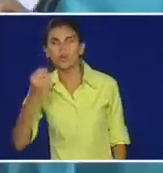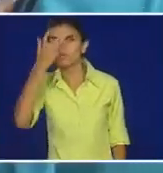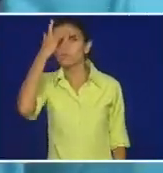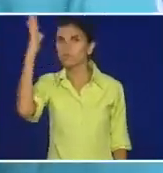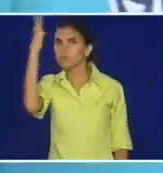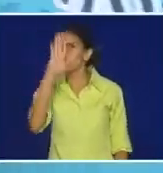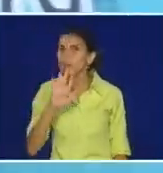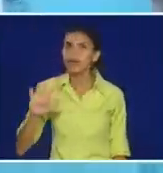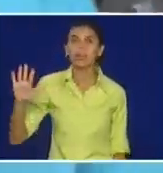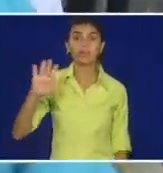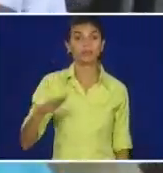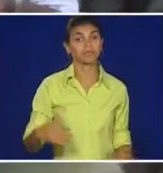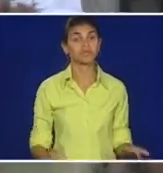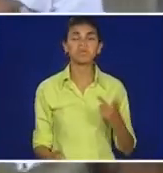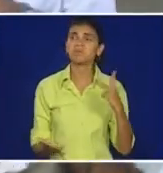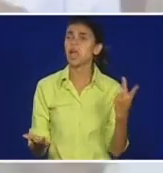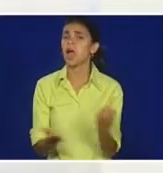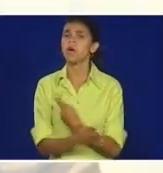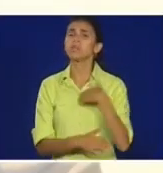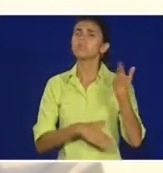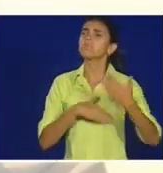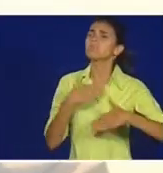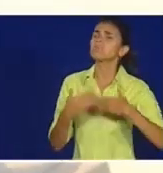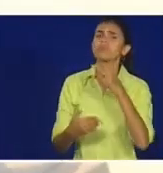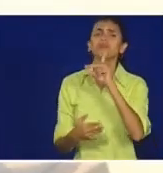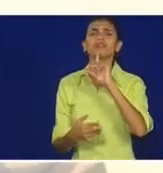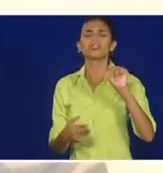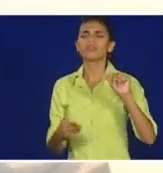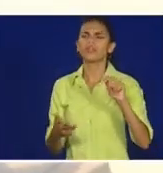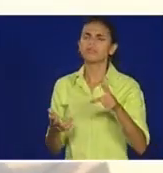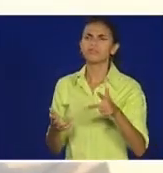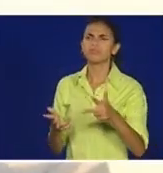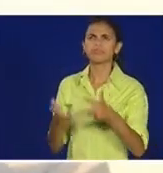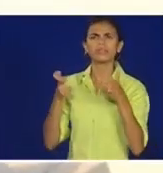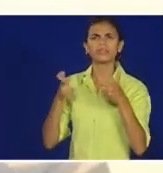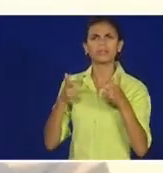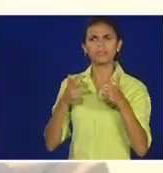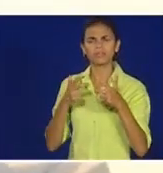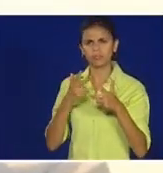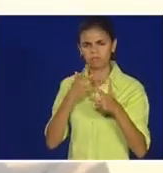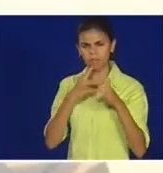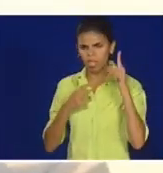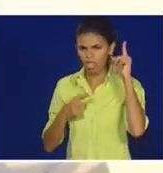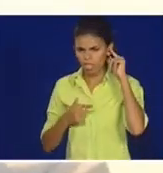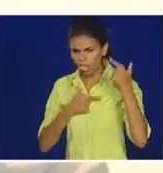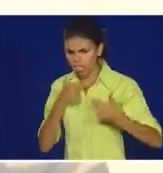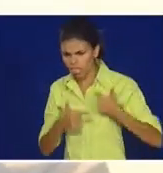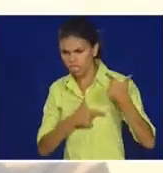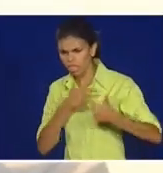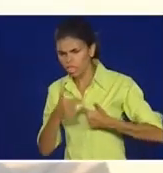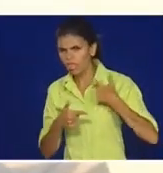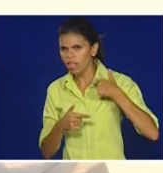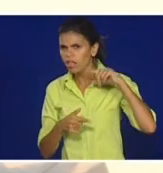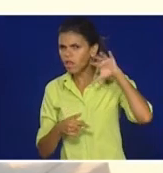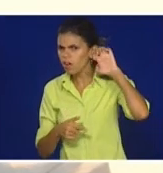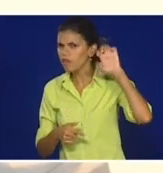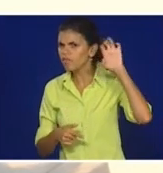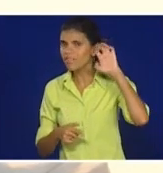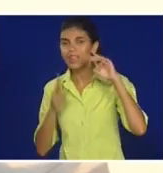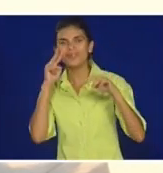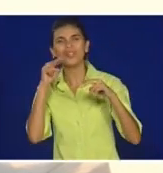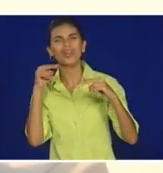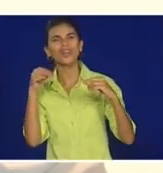aproximadamente 10 milhões de pessoas no Brasil. Um belo dia a gente percebe que não está ouvindo direito